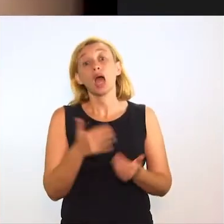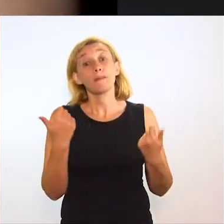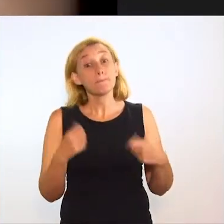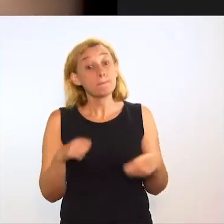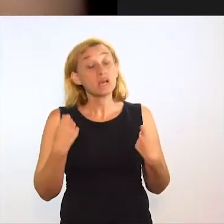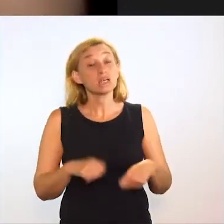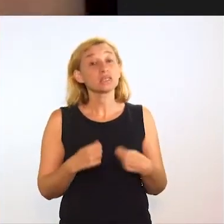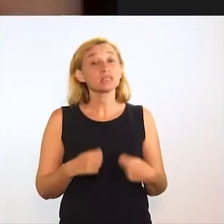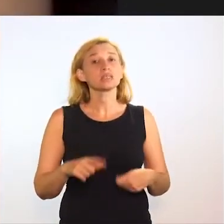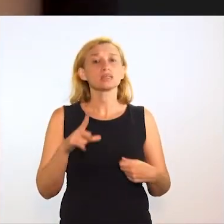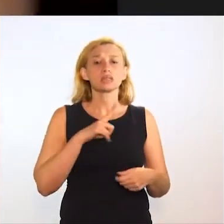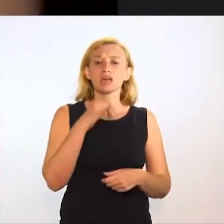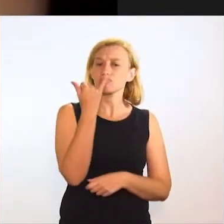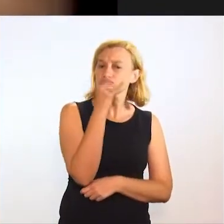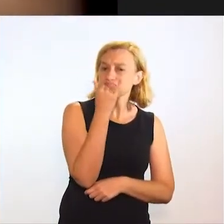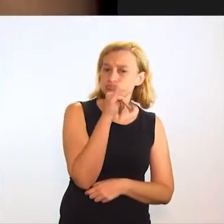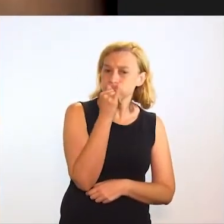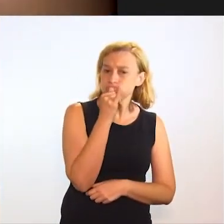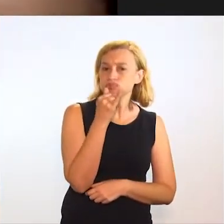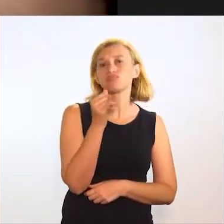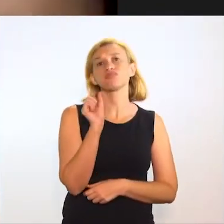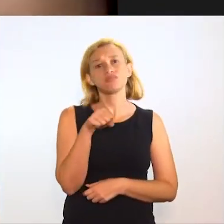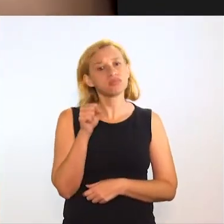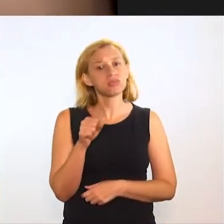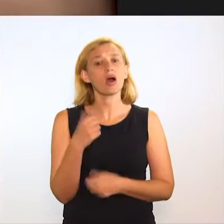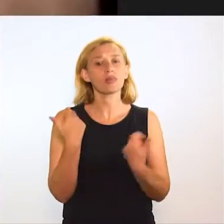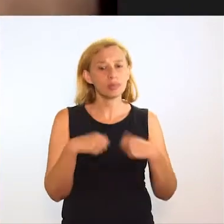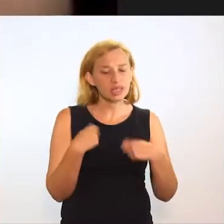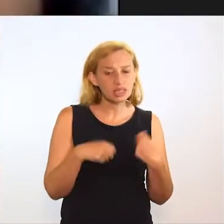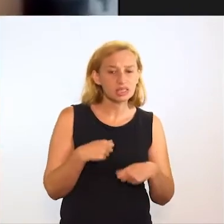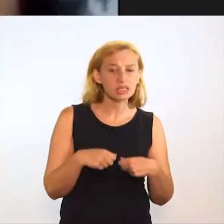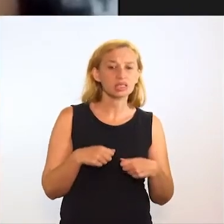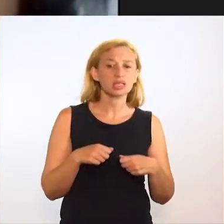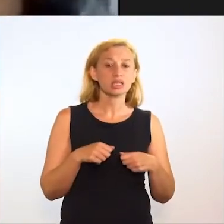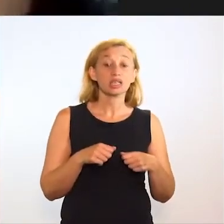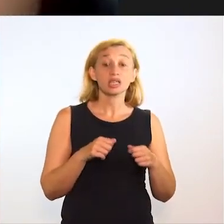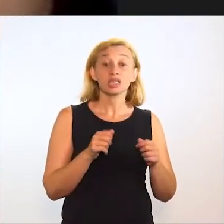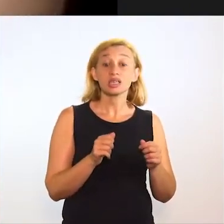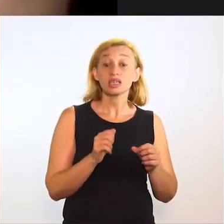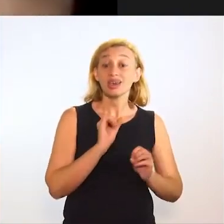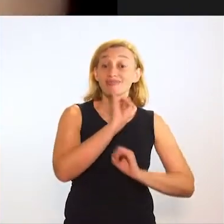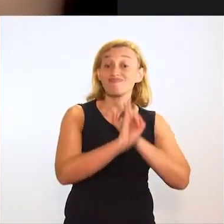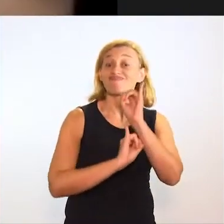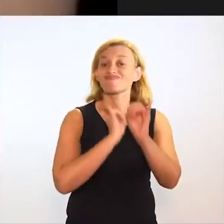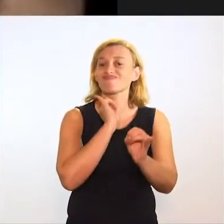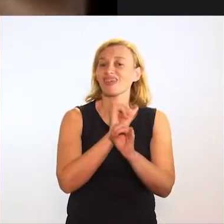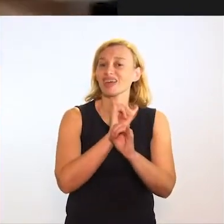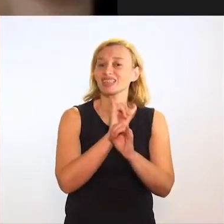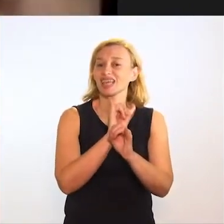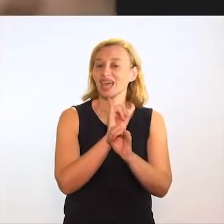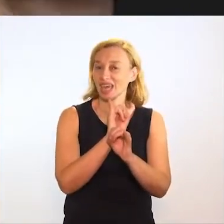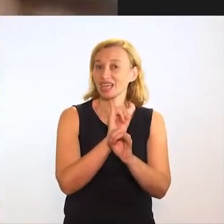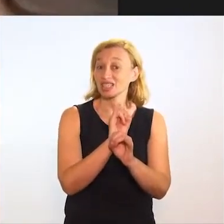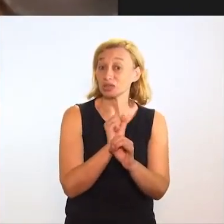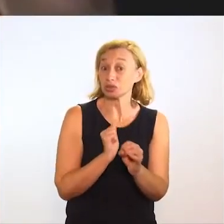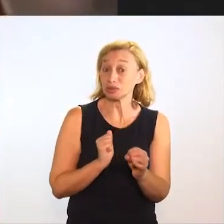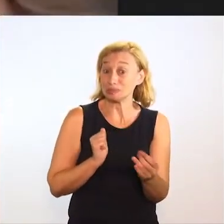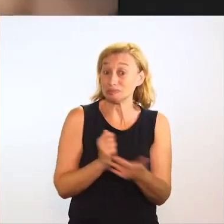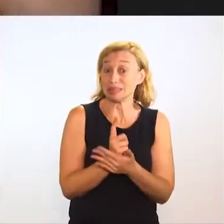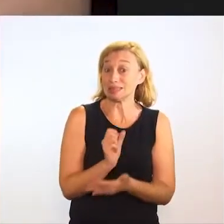água, né? A gente precisa que a energia funcione, a gente precisa que o pacote de internet que a